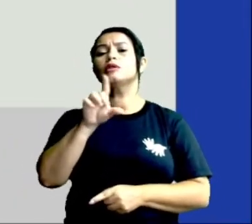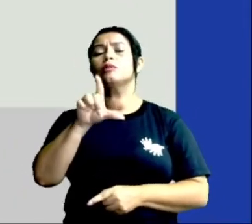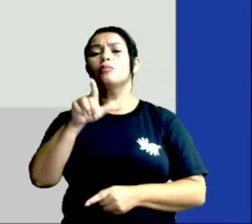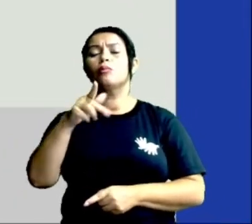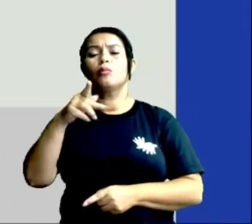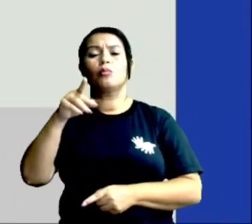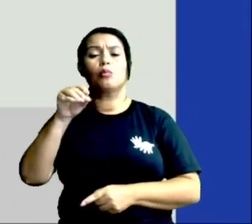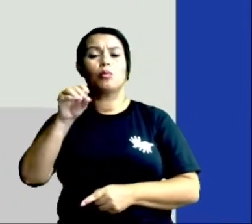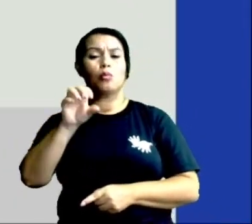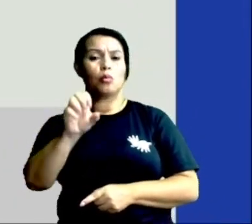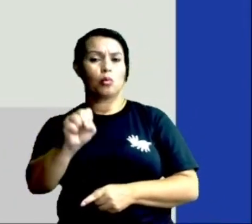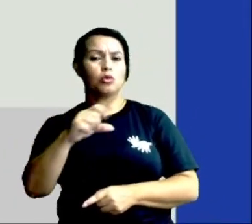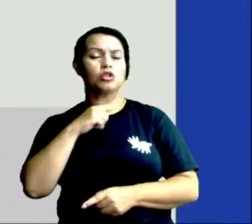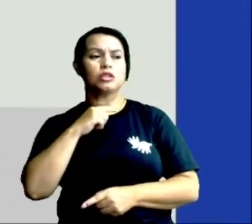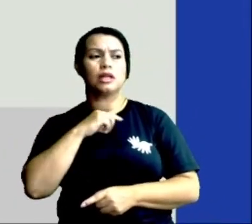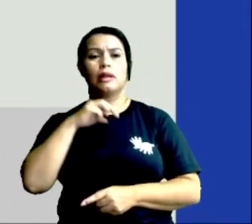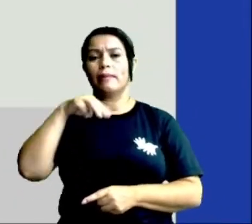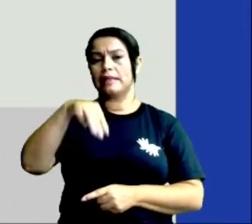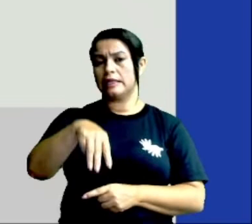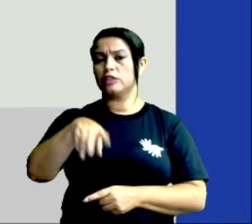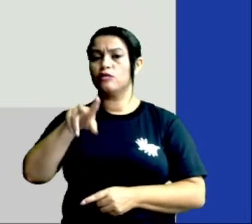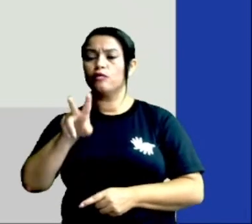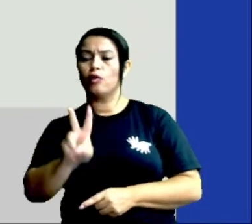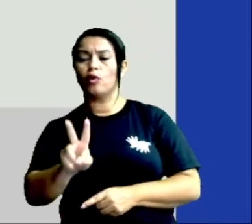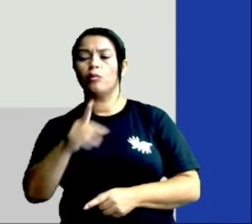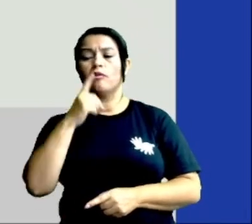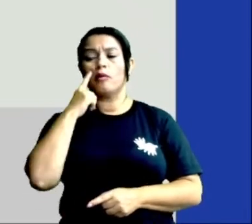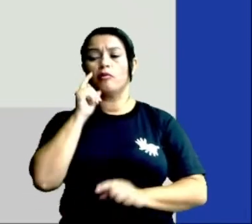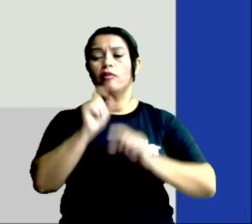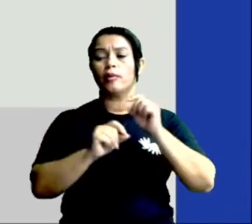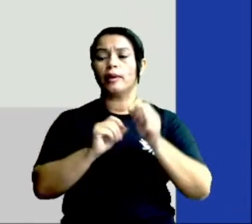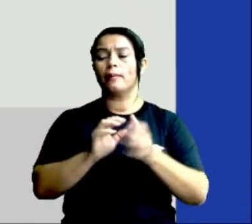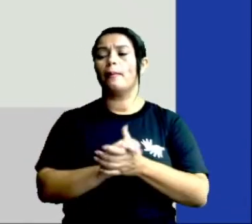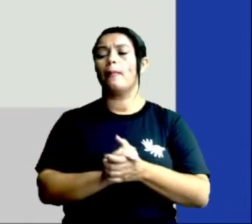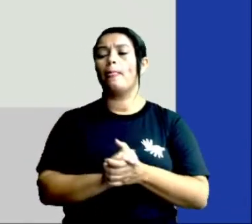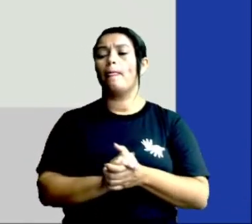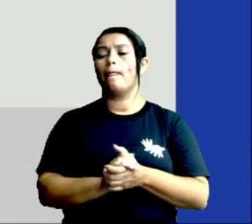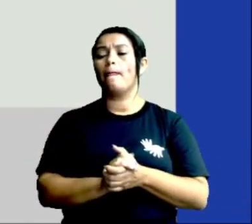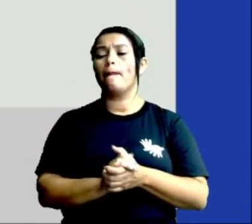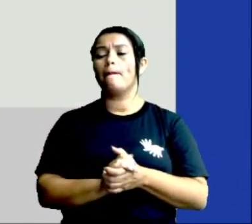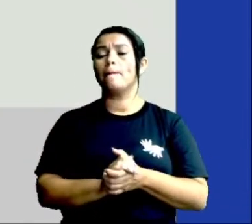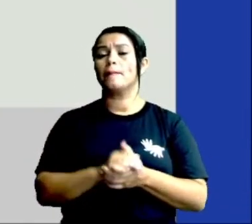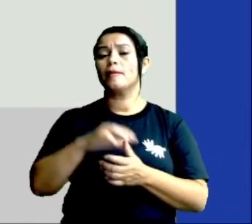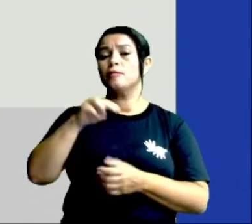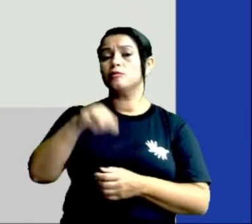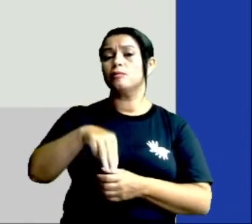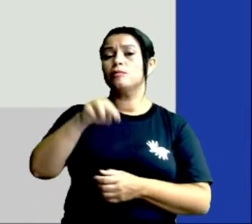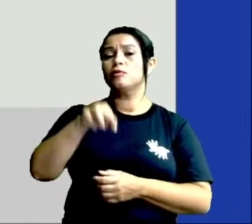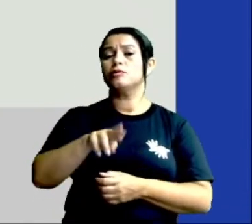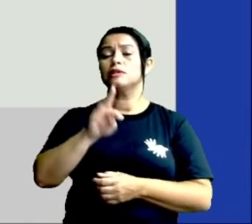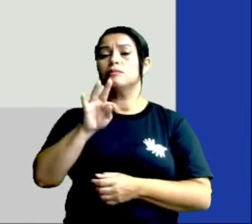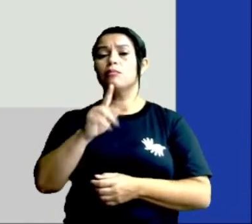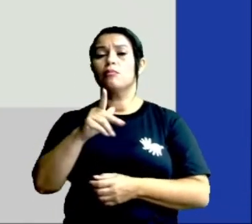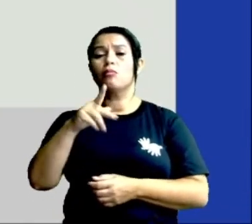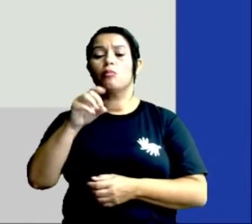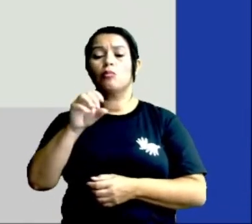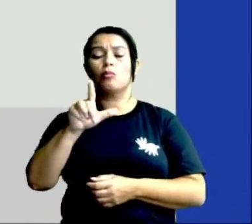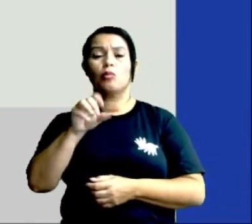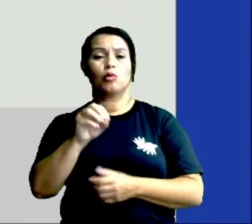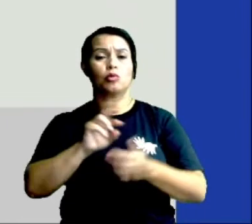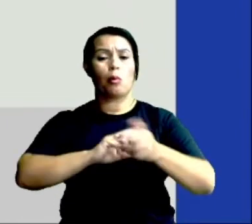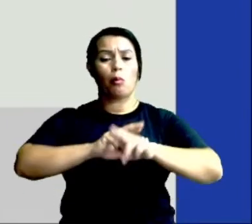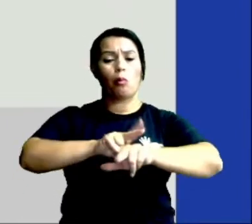de medidas de volume. Que nós temos o seguinte: múltiplos e submúltiplos do metro